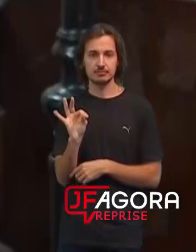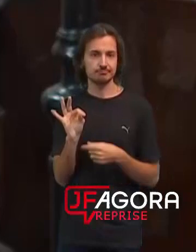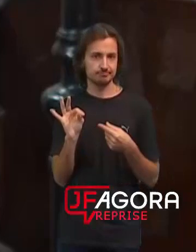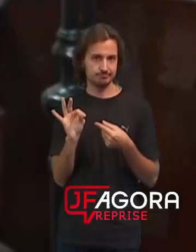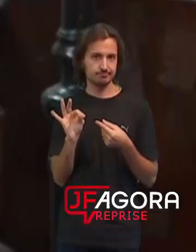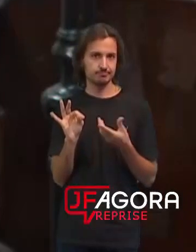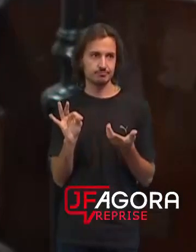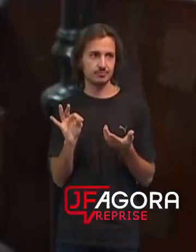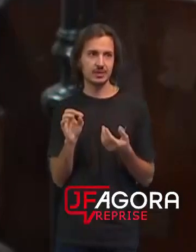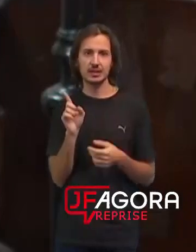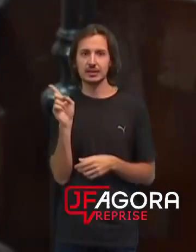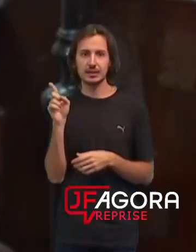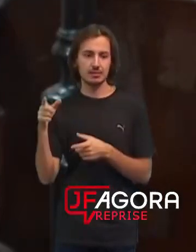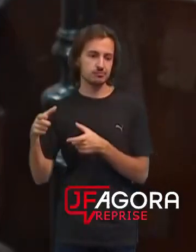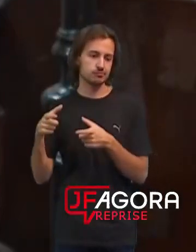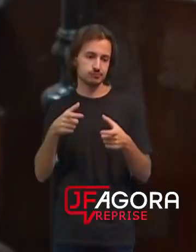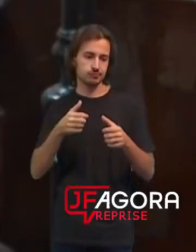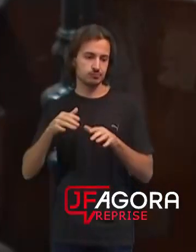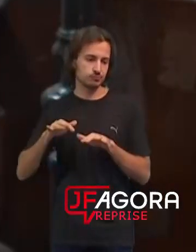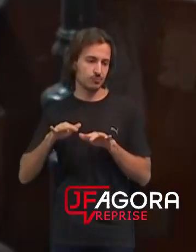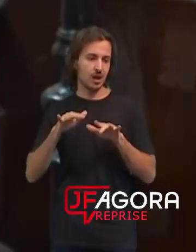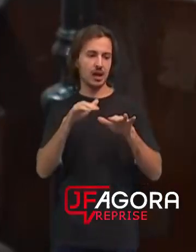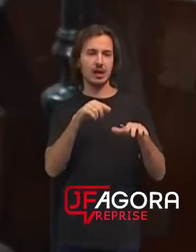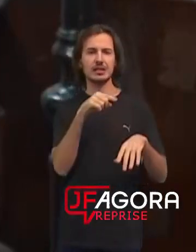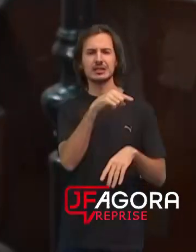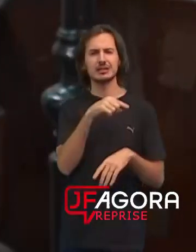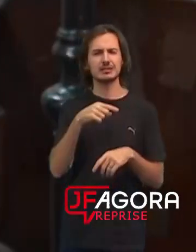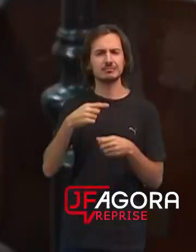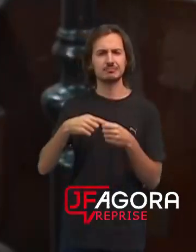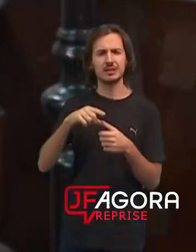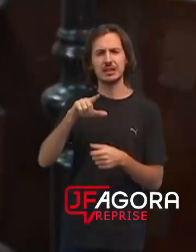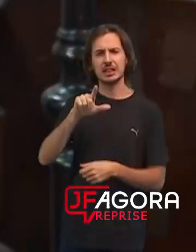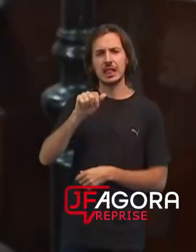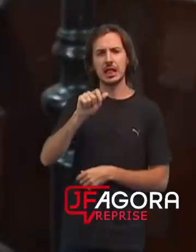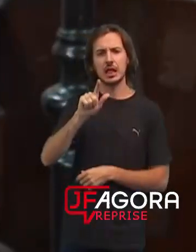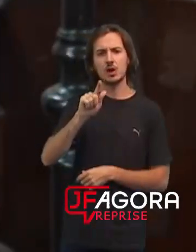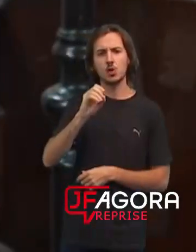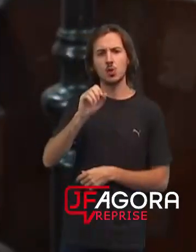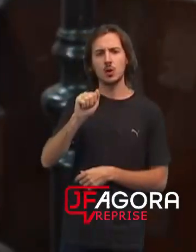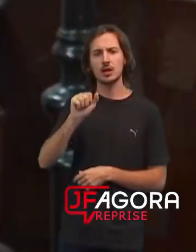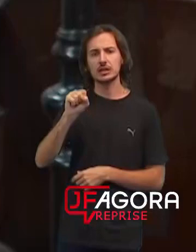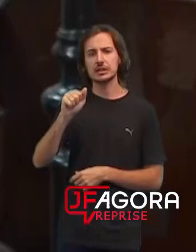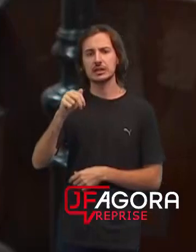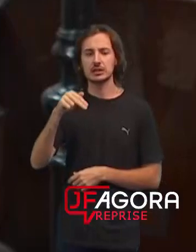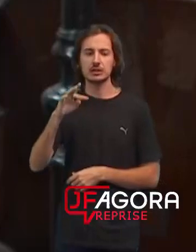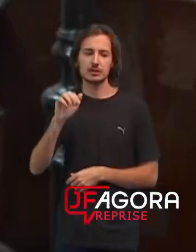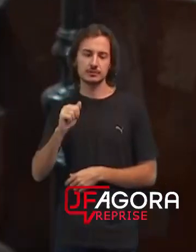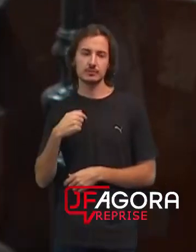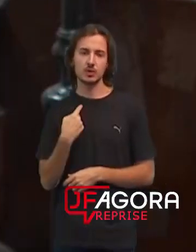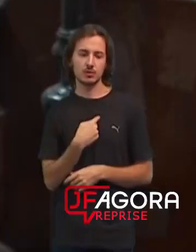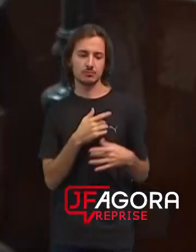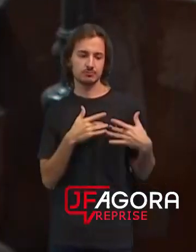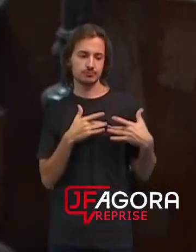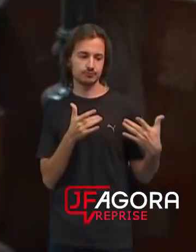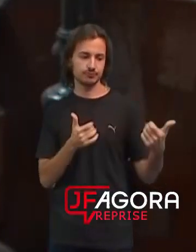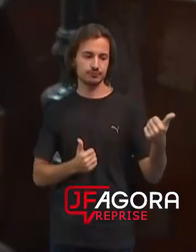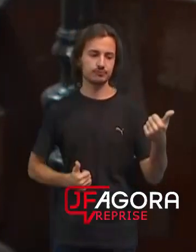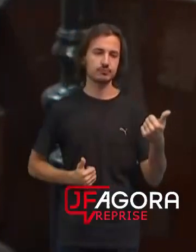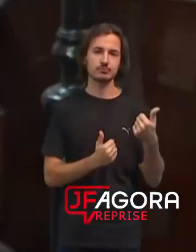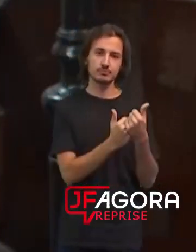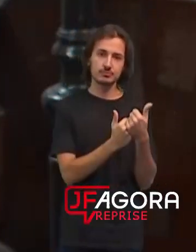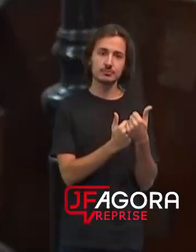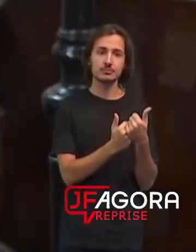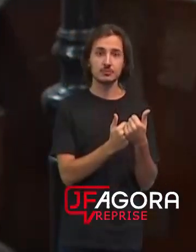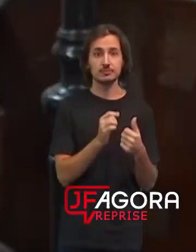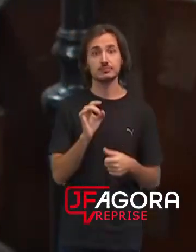lá em Lagoa Santa, que a gente também já demonstrou a nossa solidariedade, em que, ao contrário do que dizem,